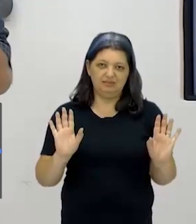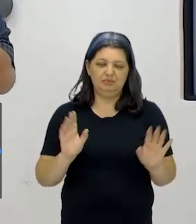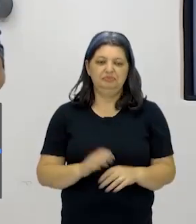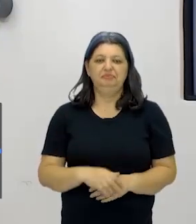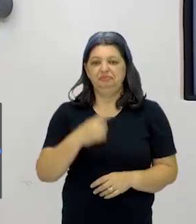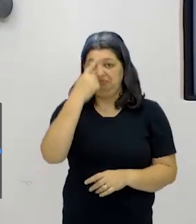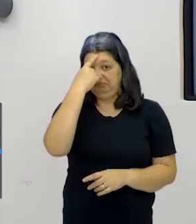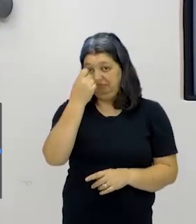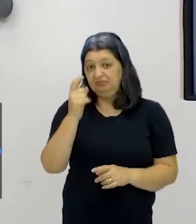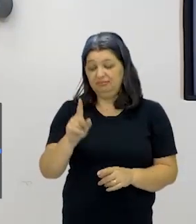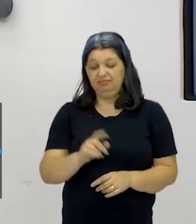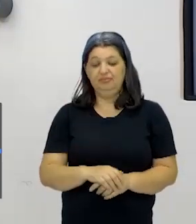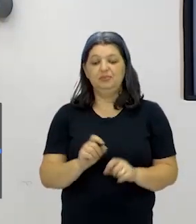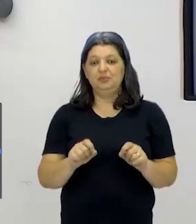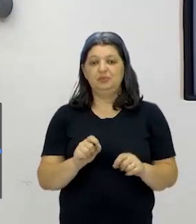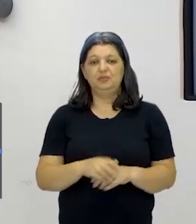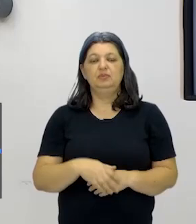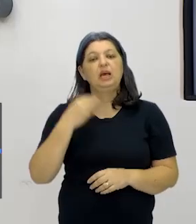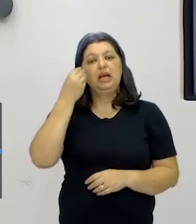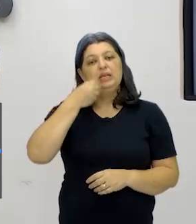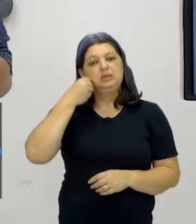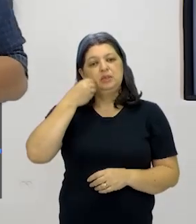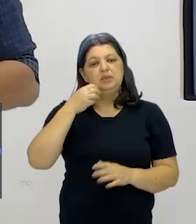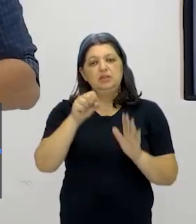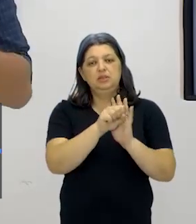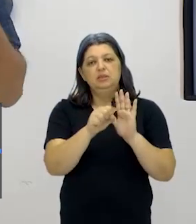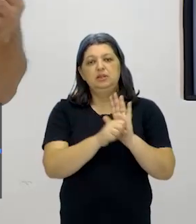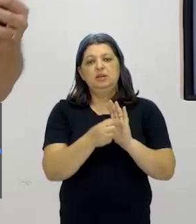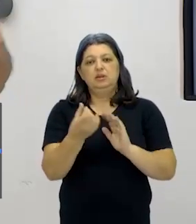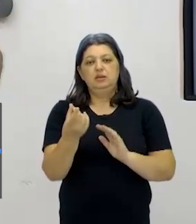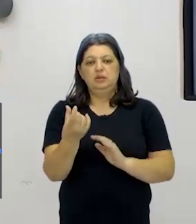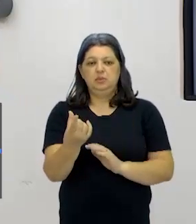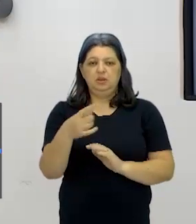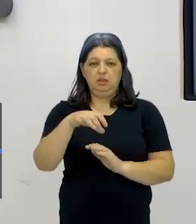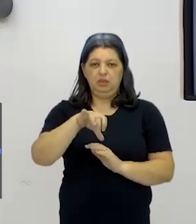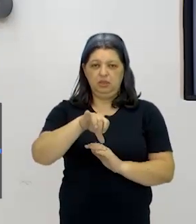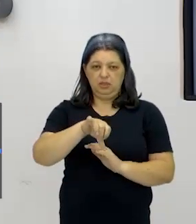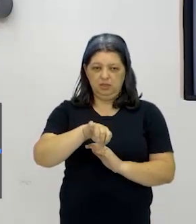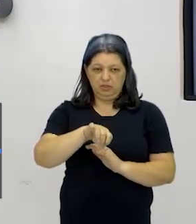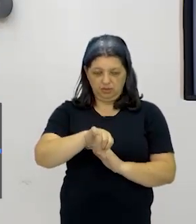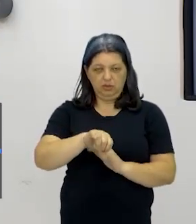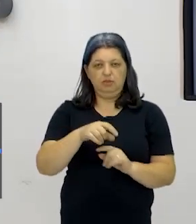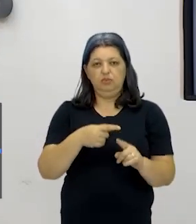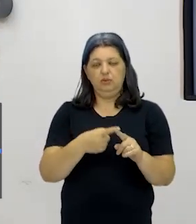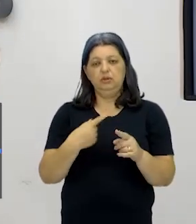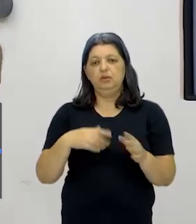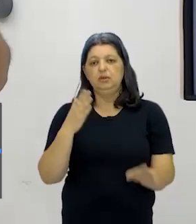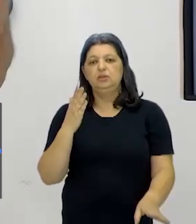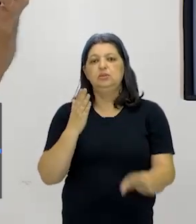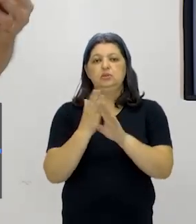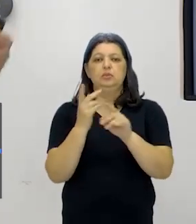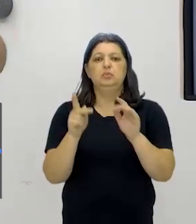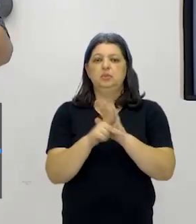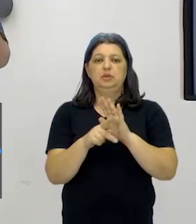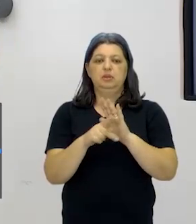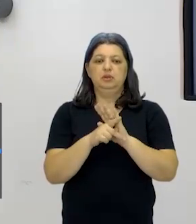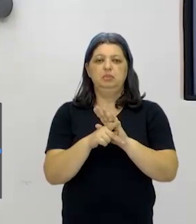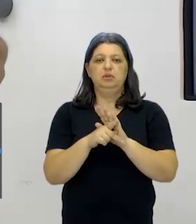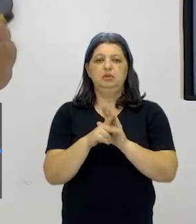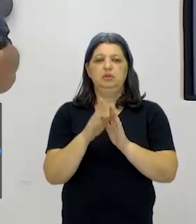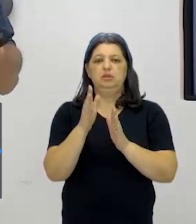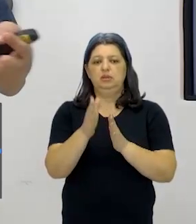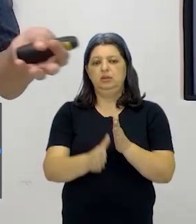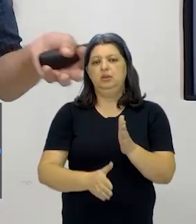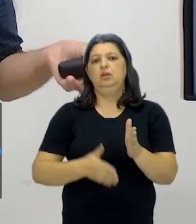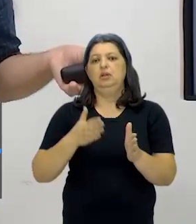essa. Eu acho que a experiência do século XIX, lá os 1800, era você descobrir as ferrovias, né, e andar nas